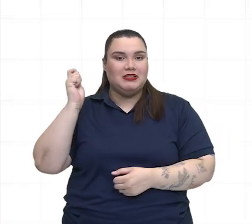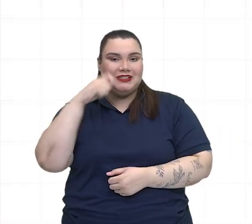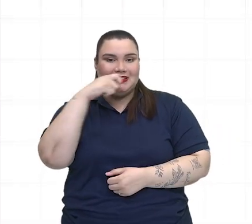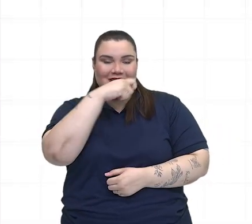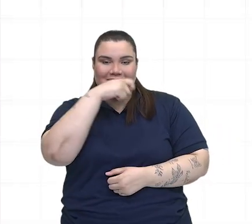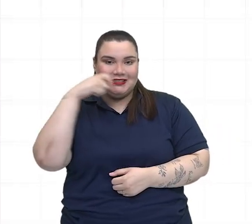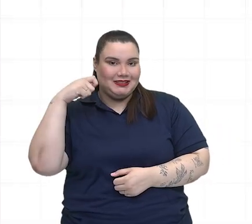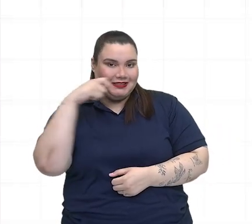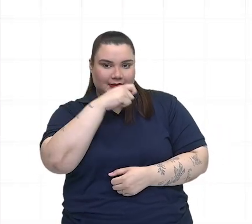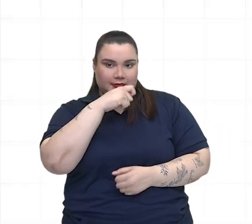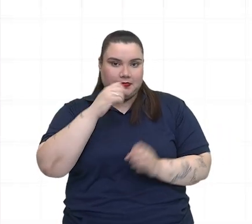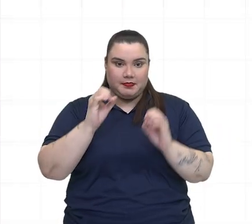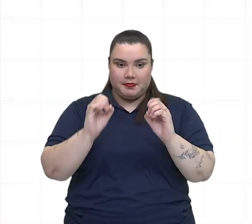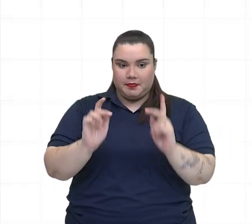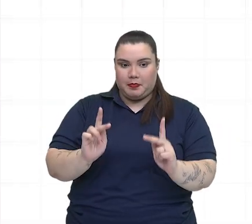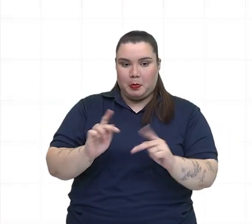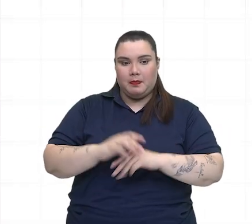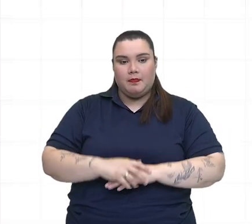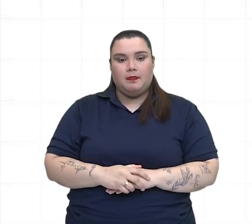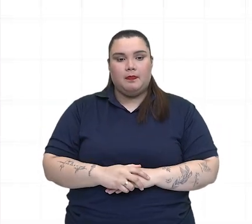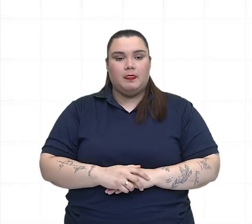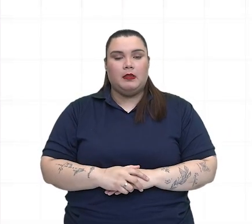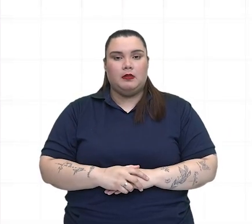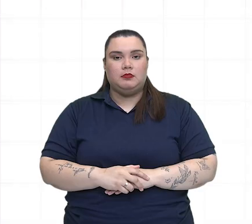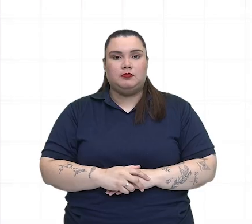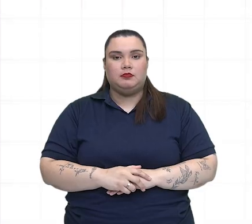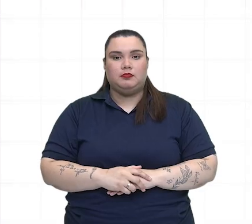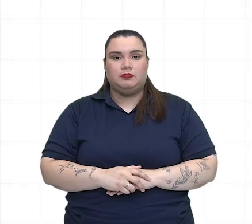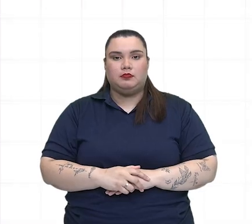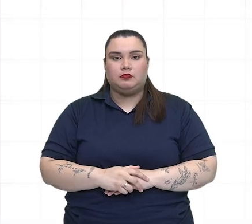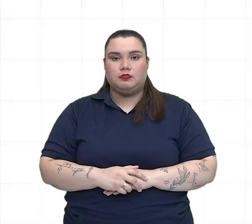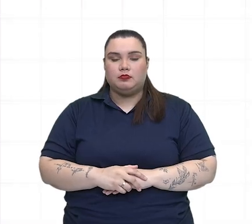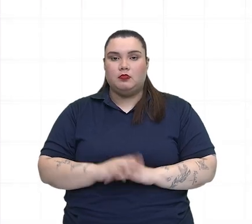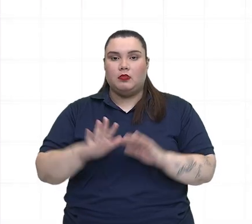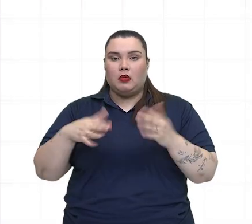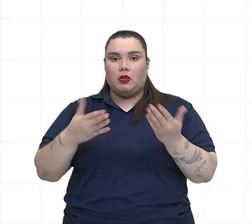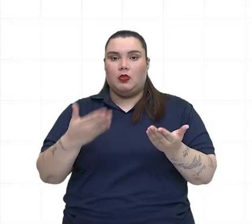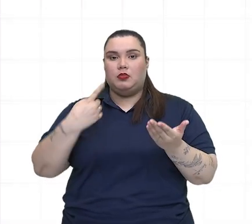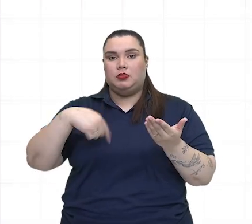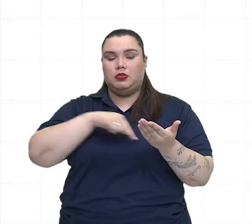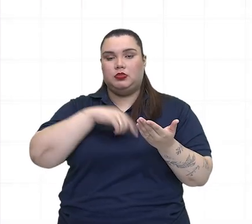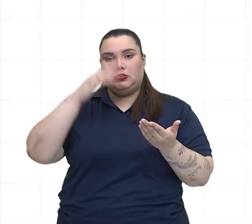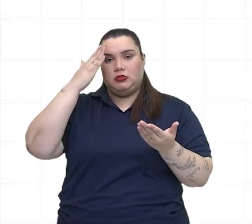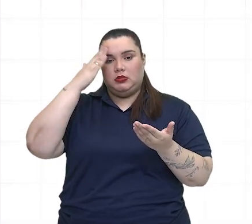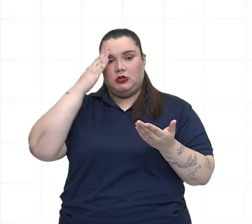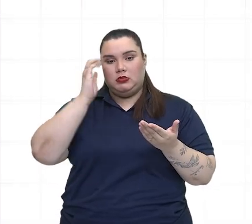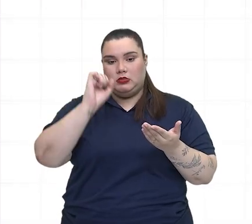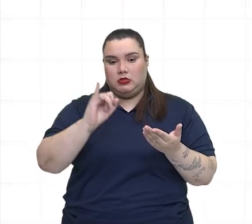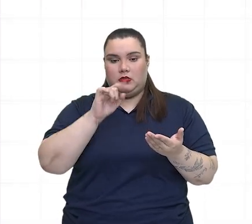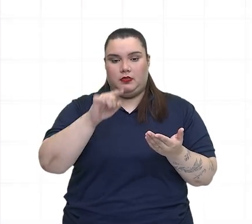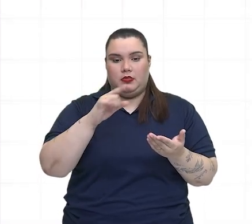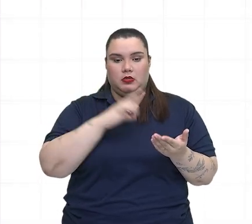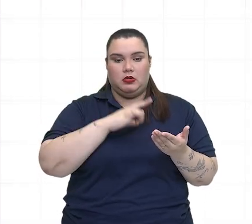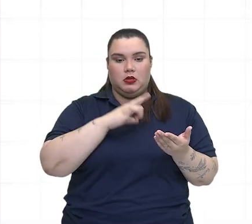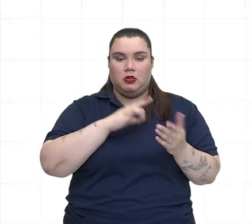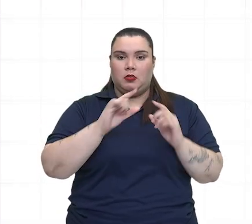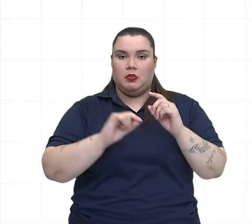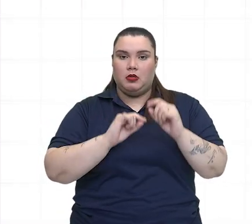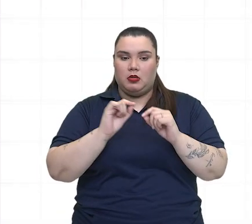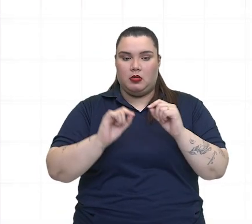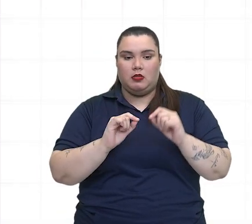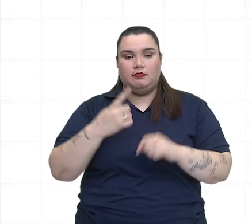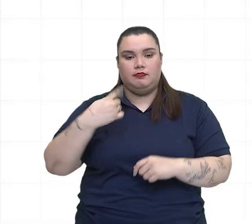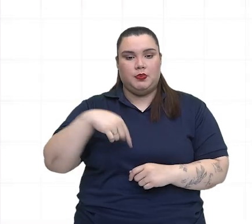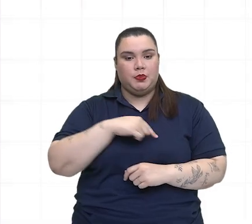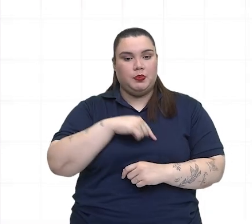os dentes, certo? Porque nós sabemos que se você parar um pouquinho para pensar, e